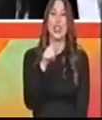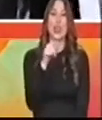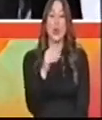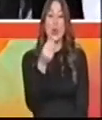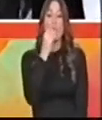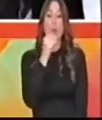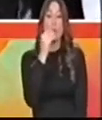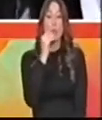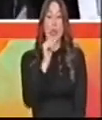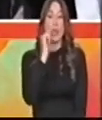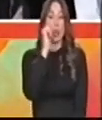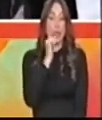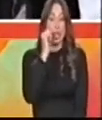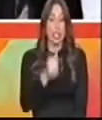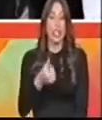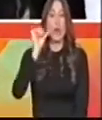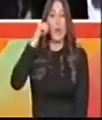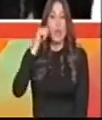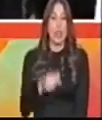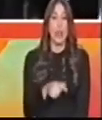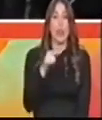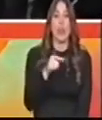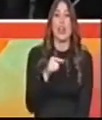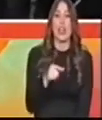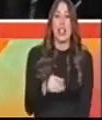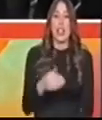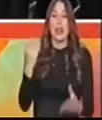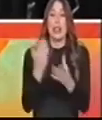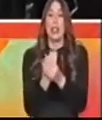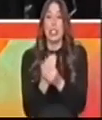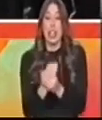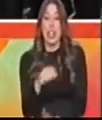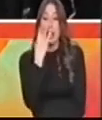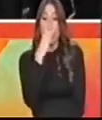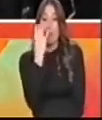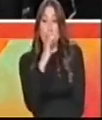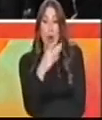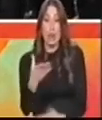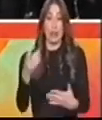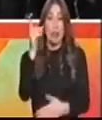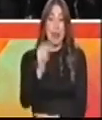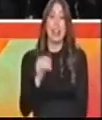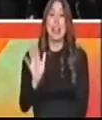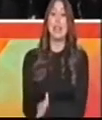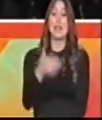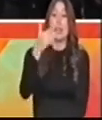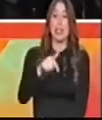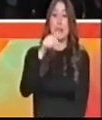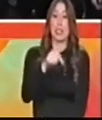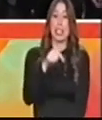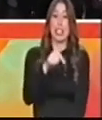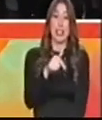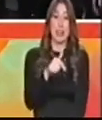temos tudo. Temos sangue de porco no espeto. O que é que temos mais? Olha, ui, tudo. Falta bem e a comida. Temos, principalmente, esta moldura